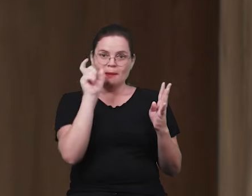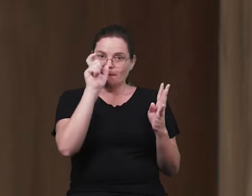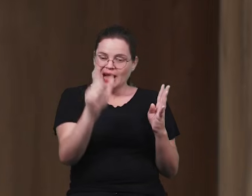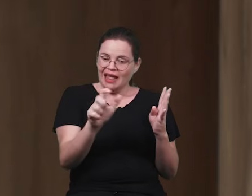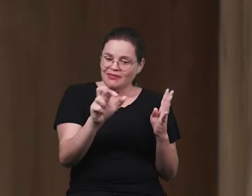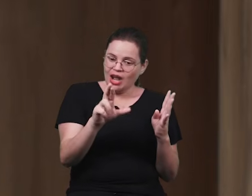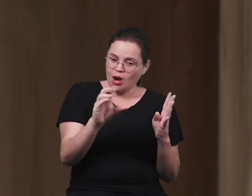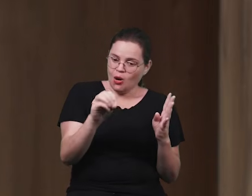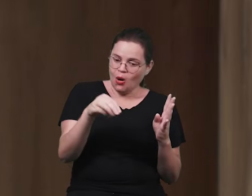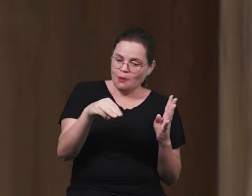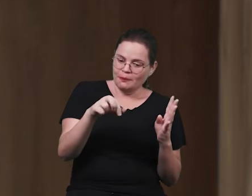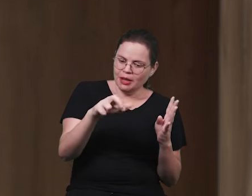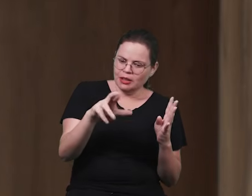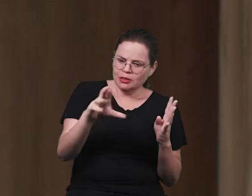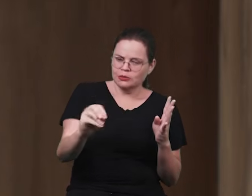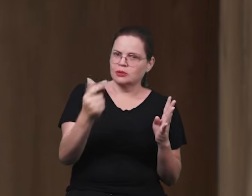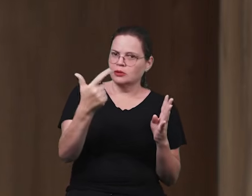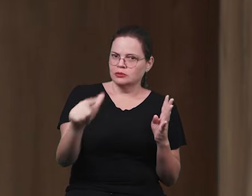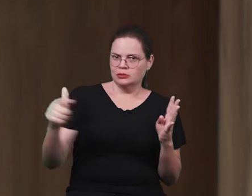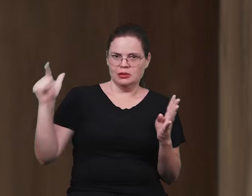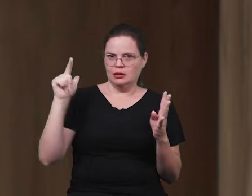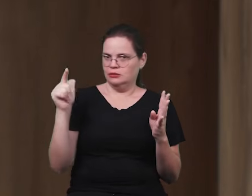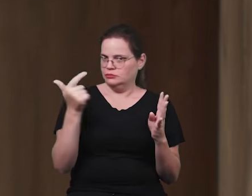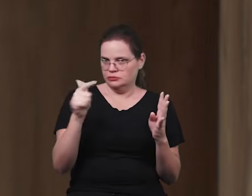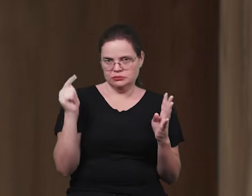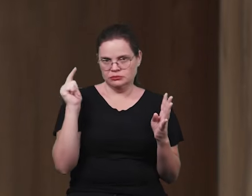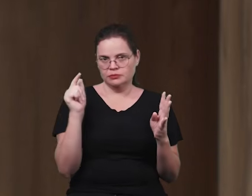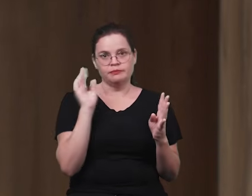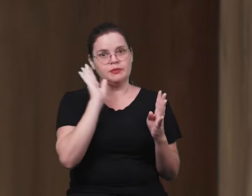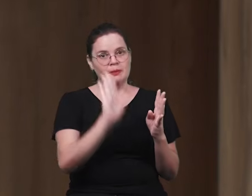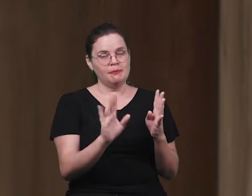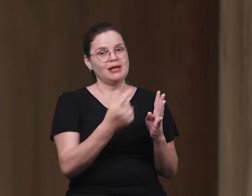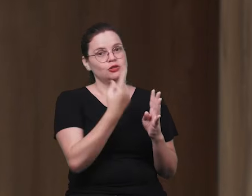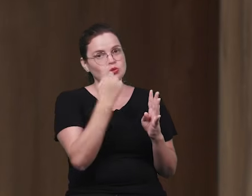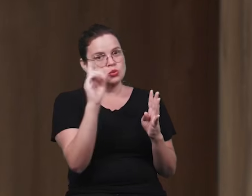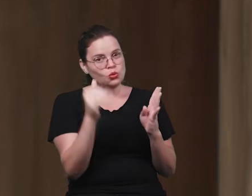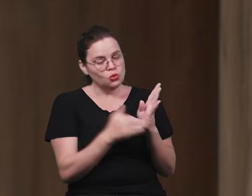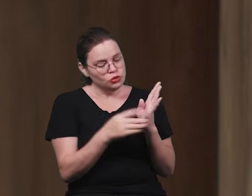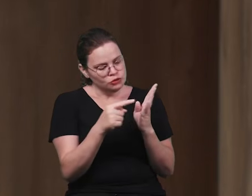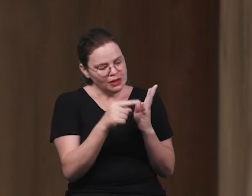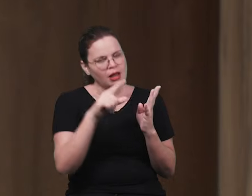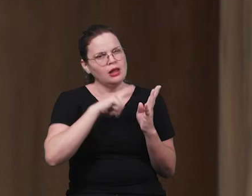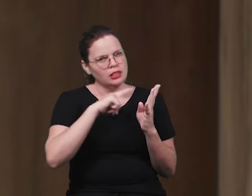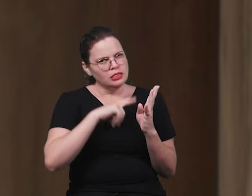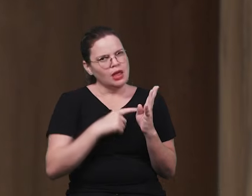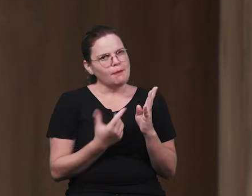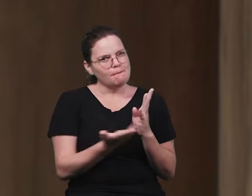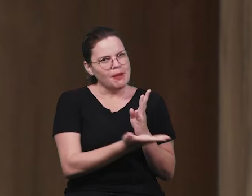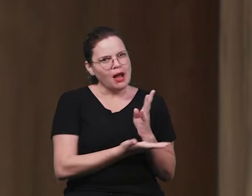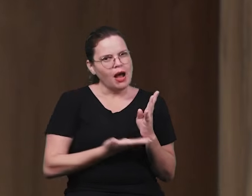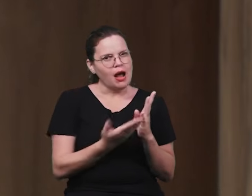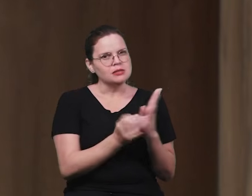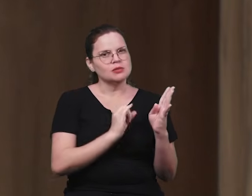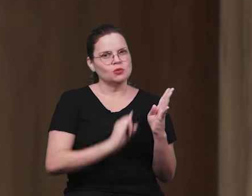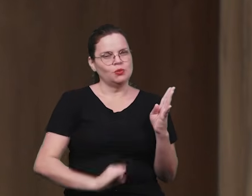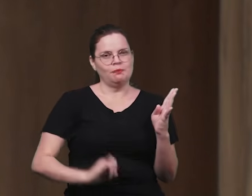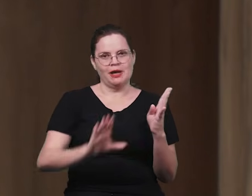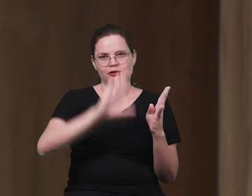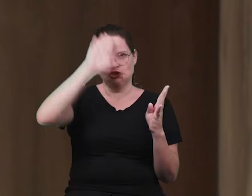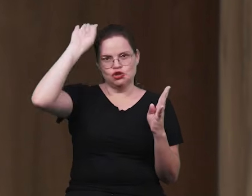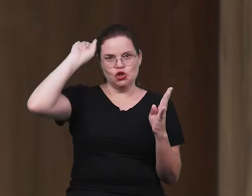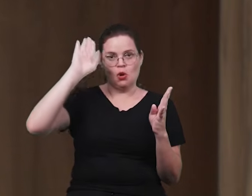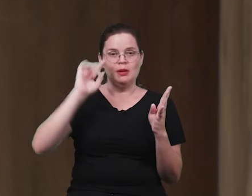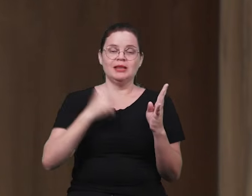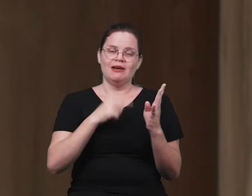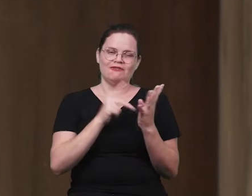Mas falamos que o último reino da Terra tem fundamento no Império Romano. Mas, na verdade, tem